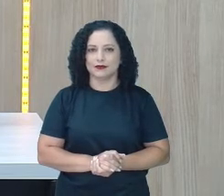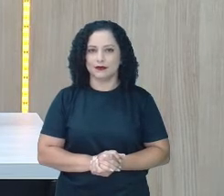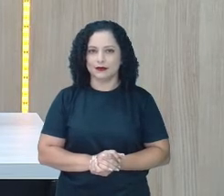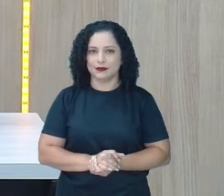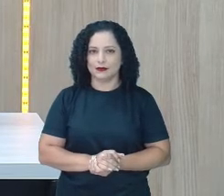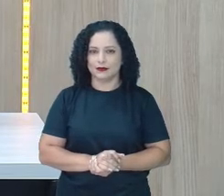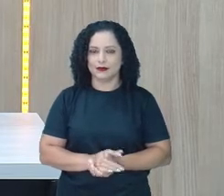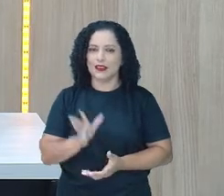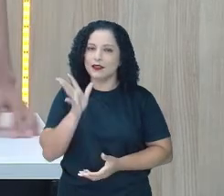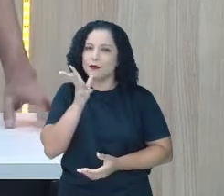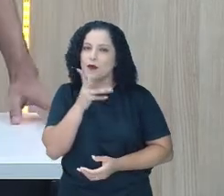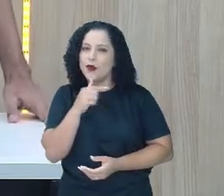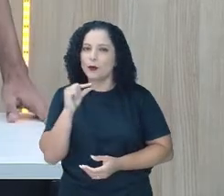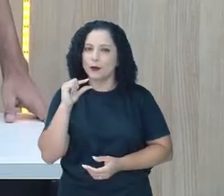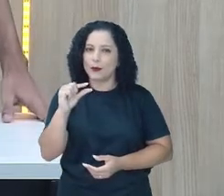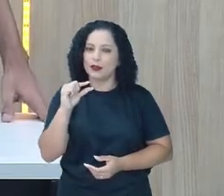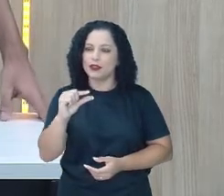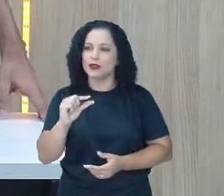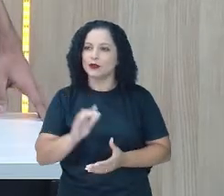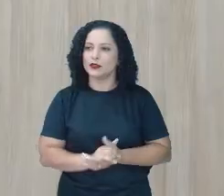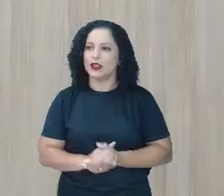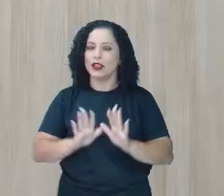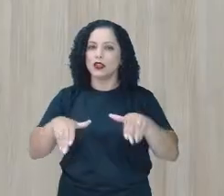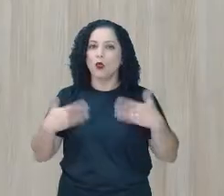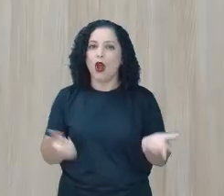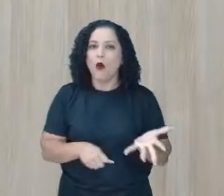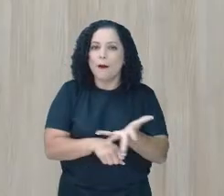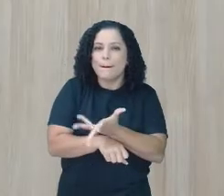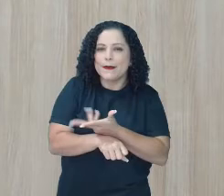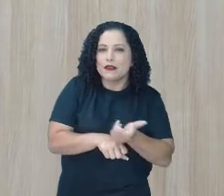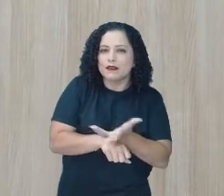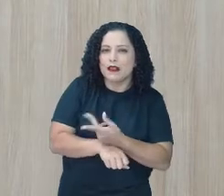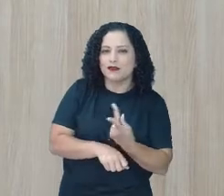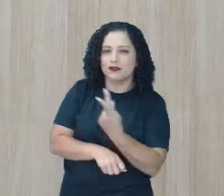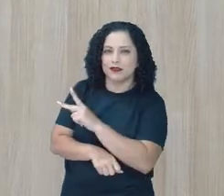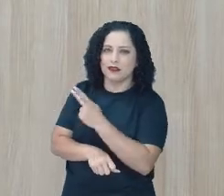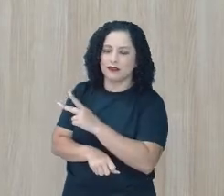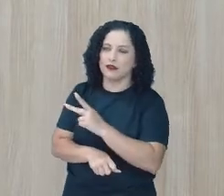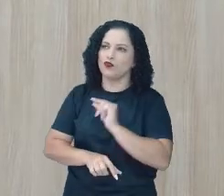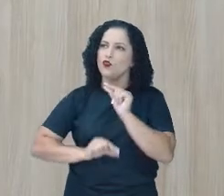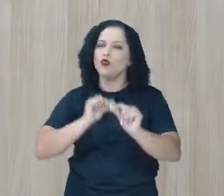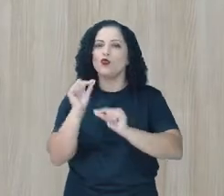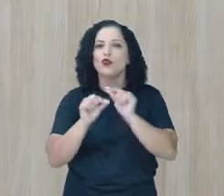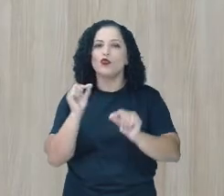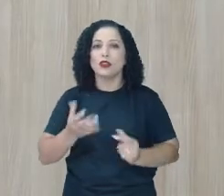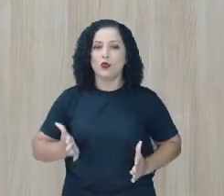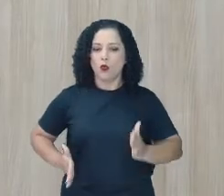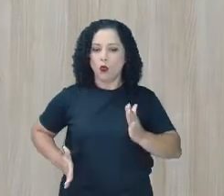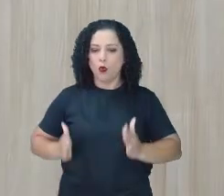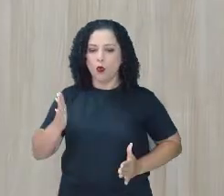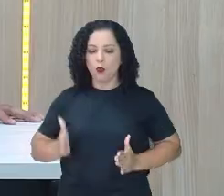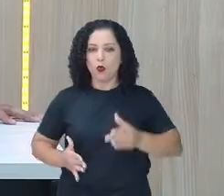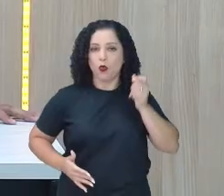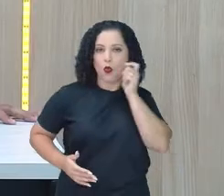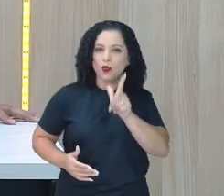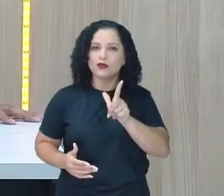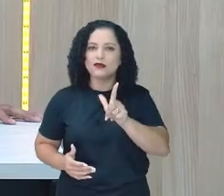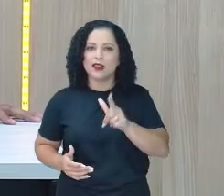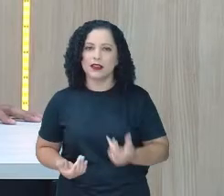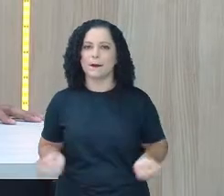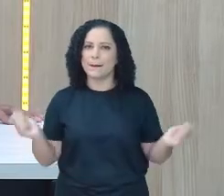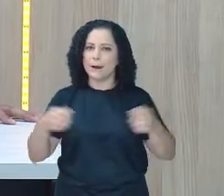Ele demora um pouquinho para ligar. E quais seriam as habilidades que o Nau tem, Vitor? O que é que ele consegue fazer para a gente? Ele